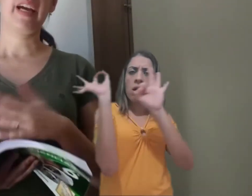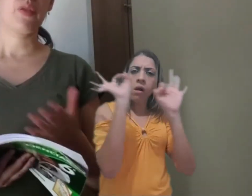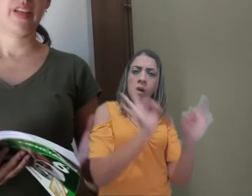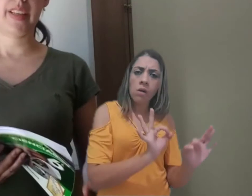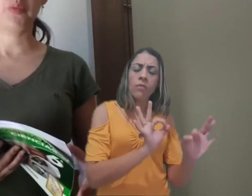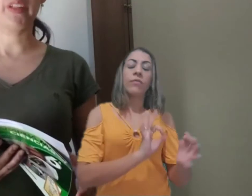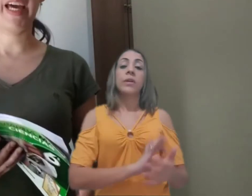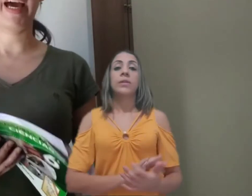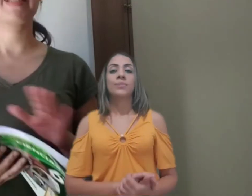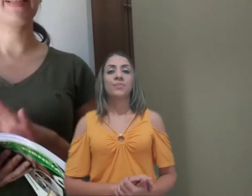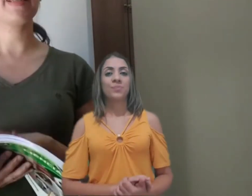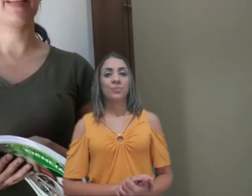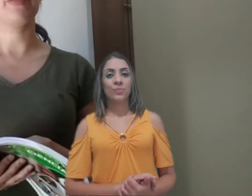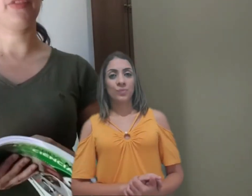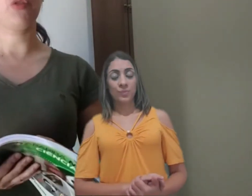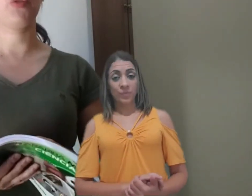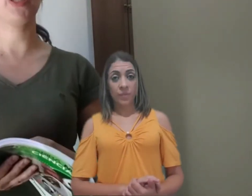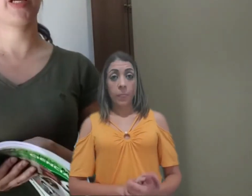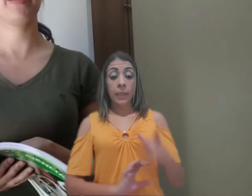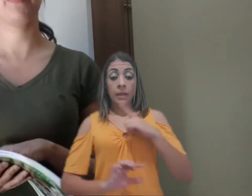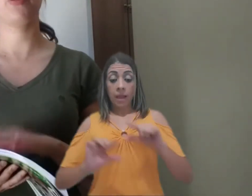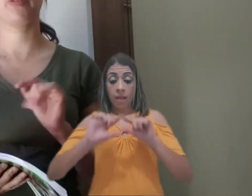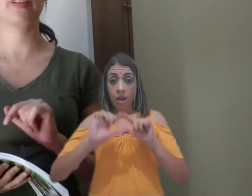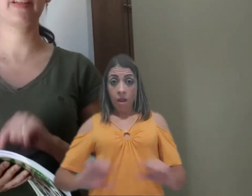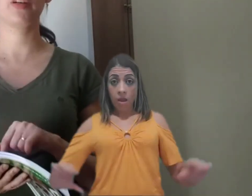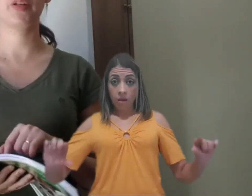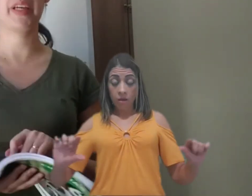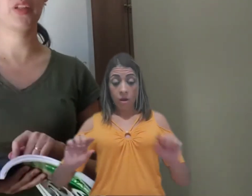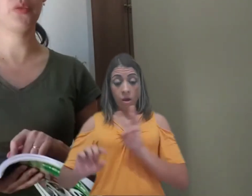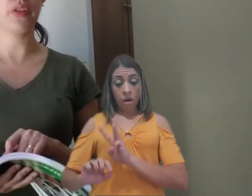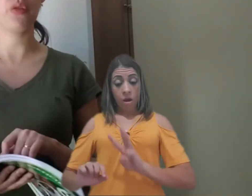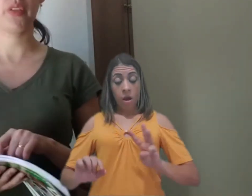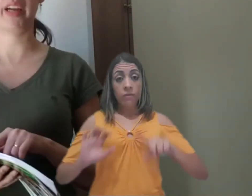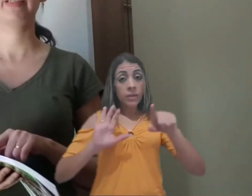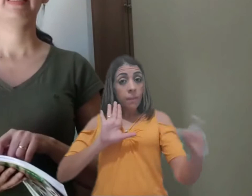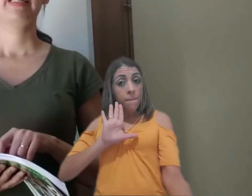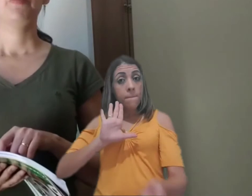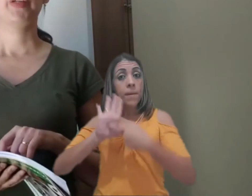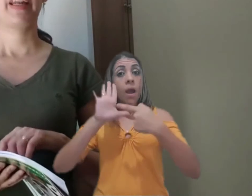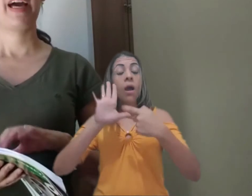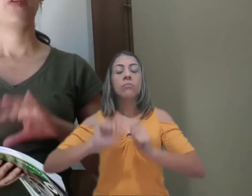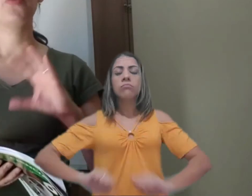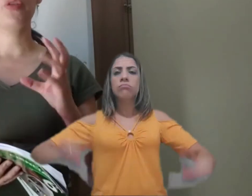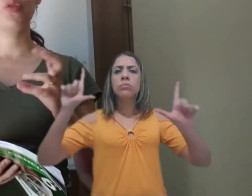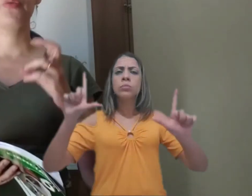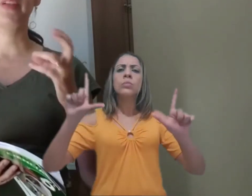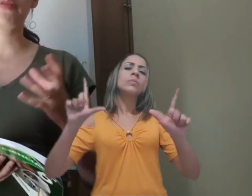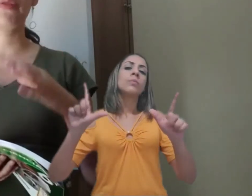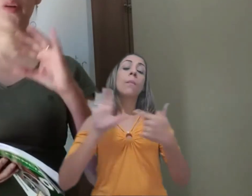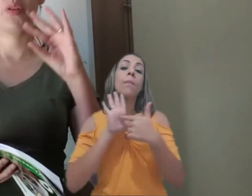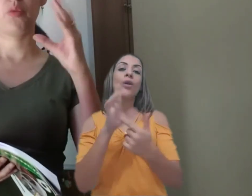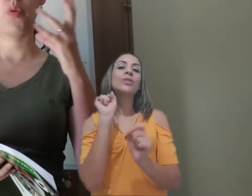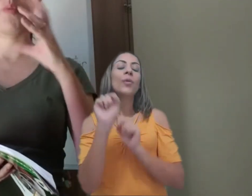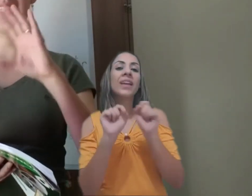E aí vocês, quem puder, assista esse vídeo, eu vou deixar esse vídeo na descrição também aqui do vídeo, tá? Porque lá o vídeo traz